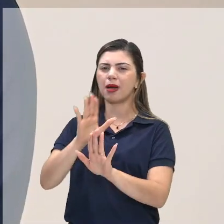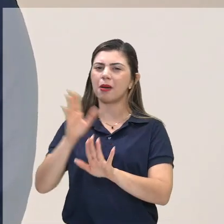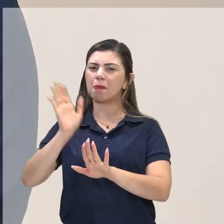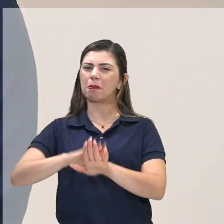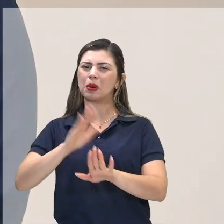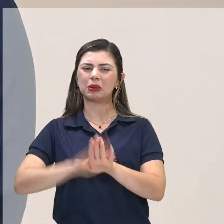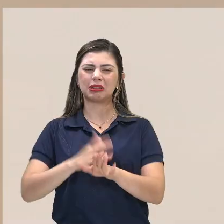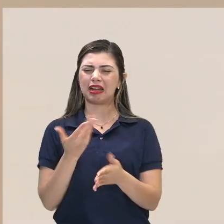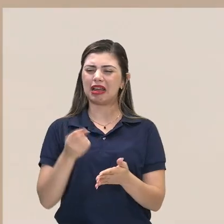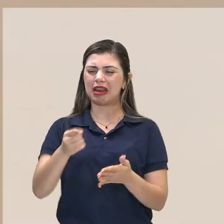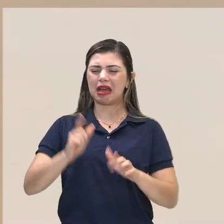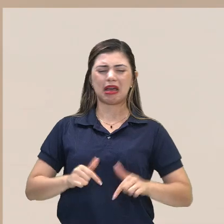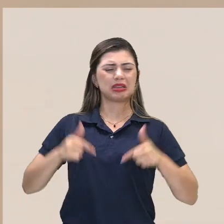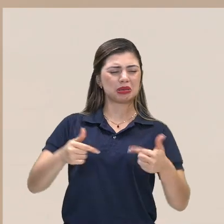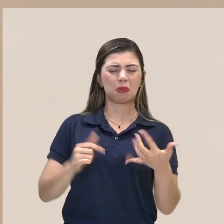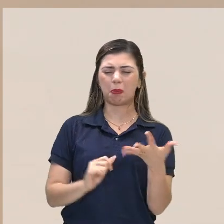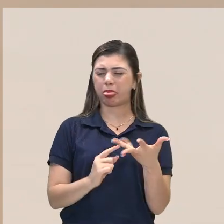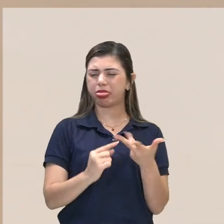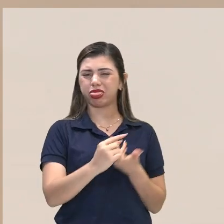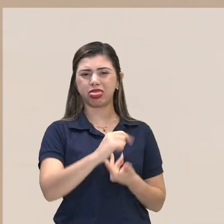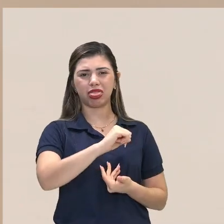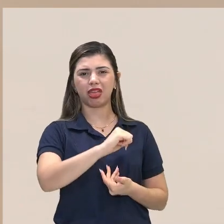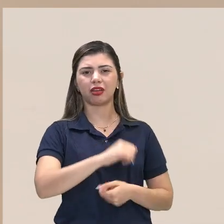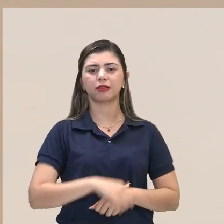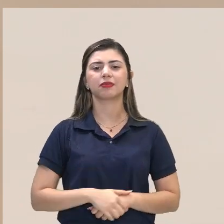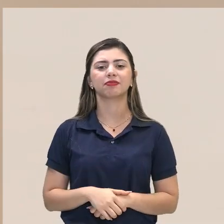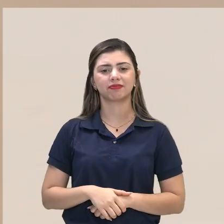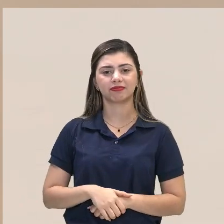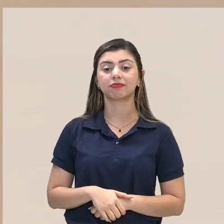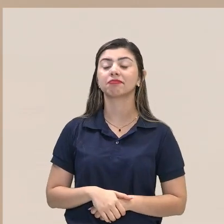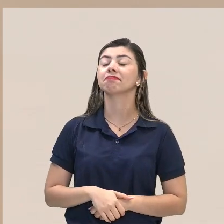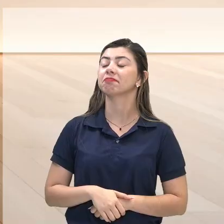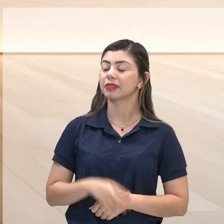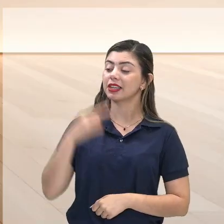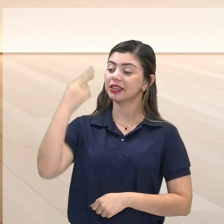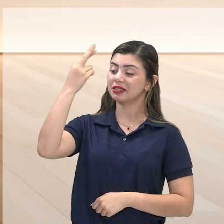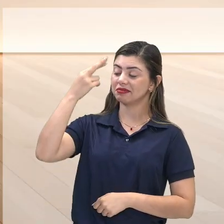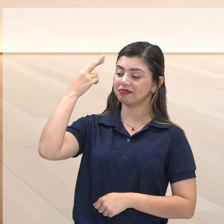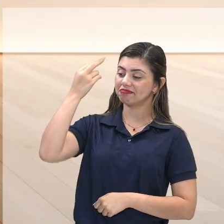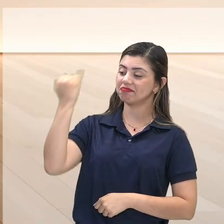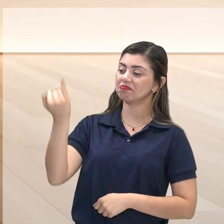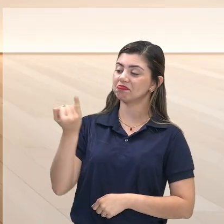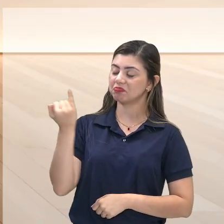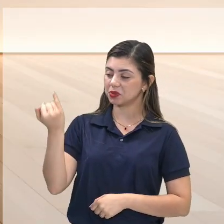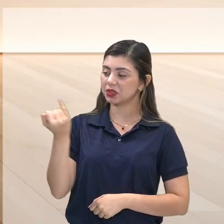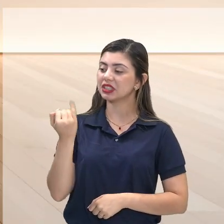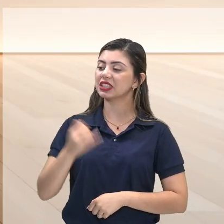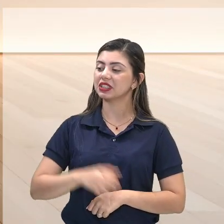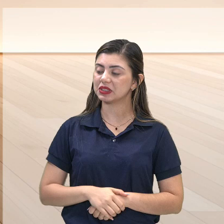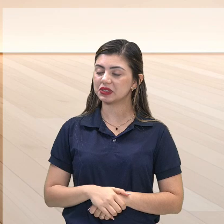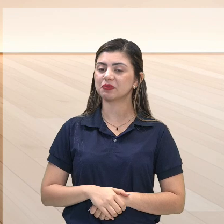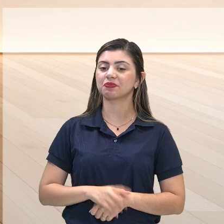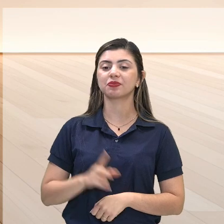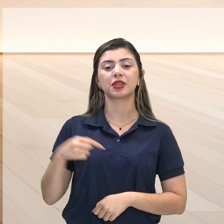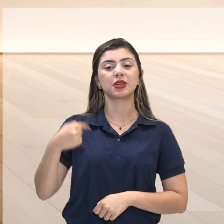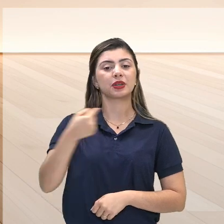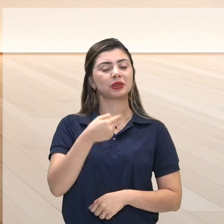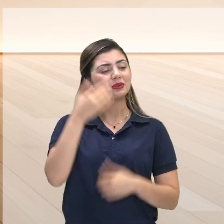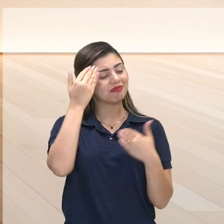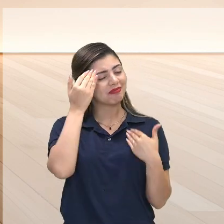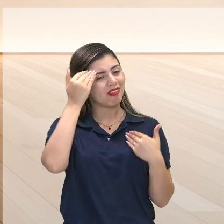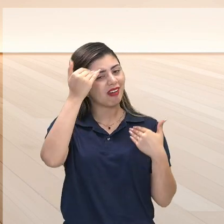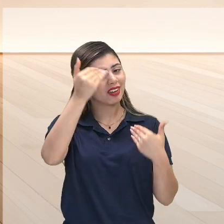não. Que reflexão, professor Raiesley. Poxa vida, nós